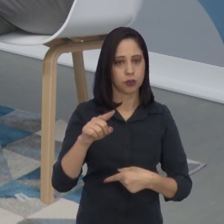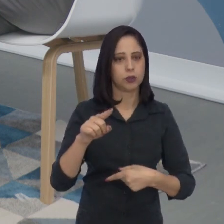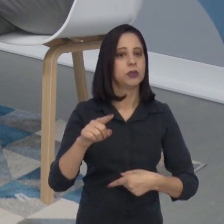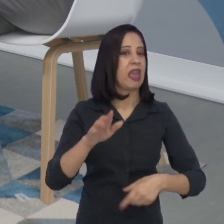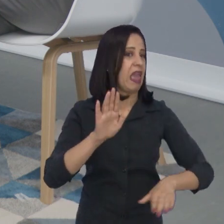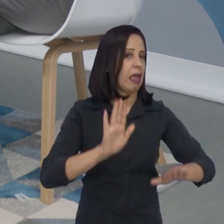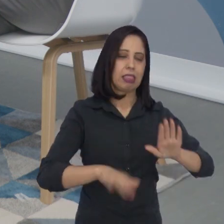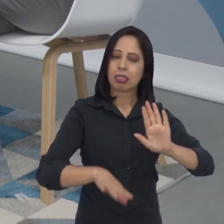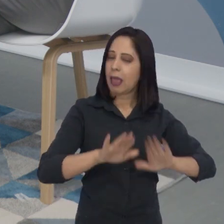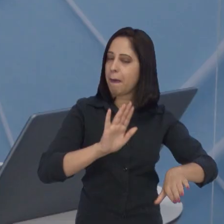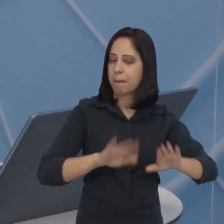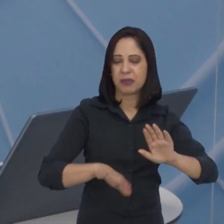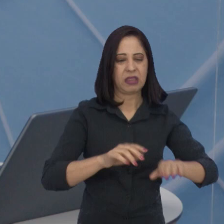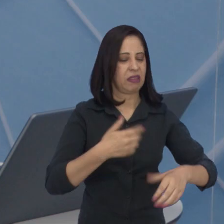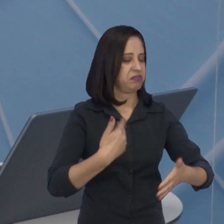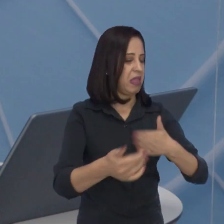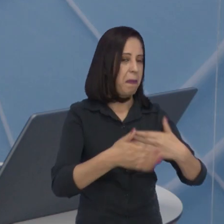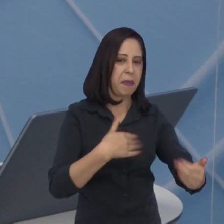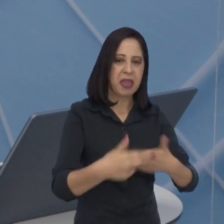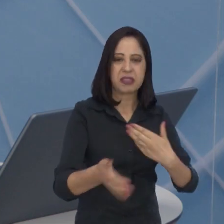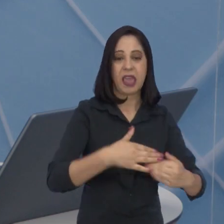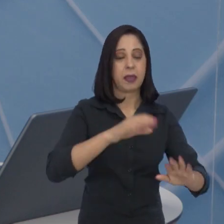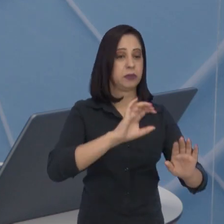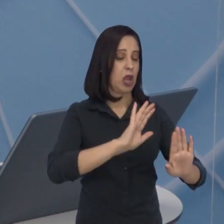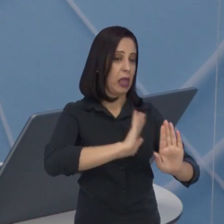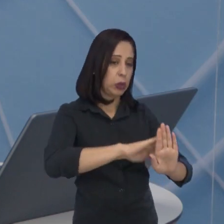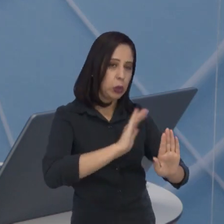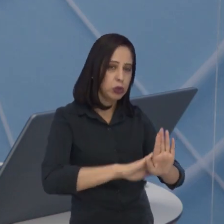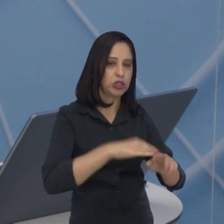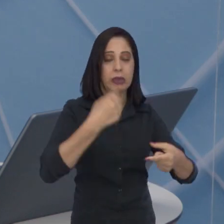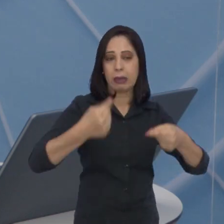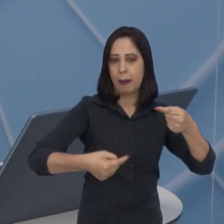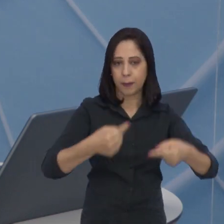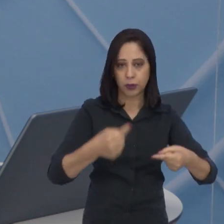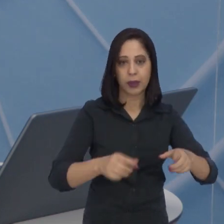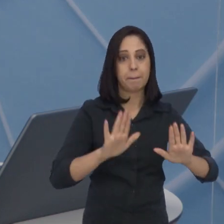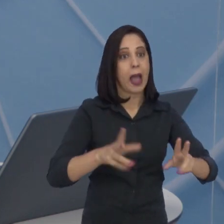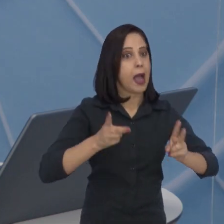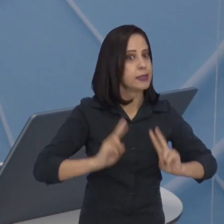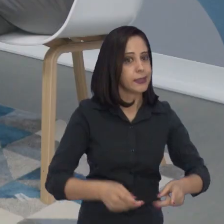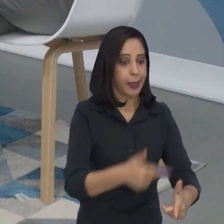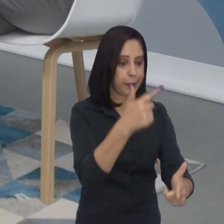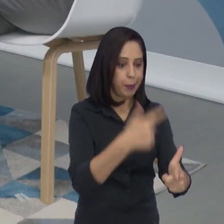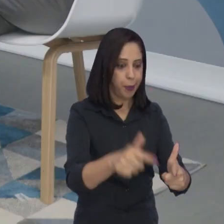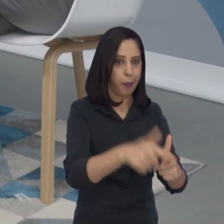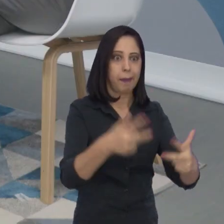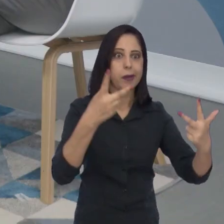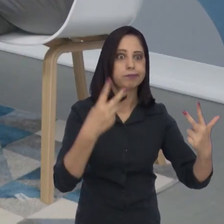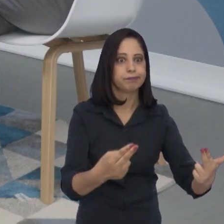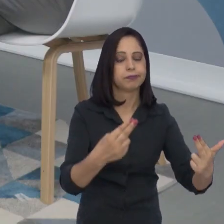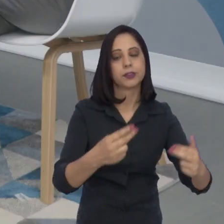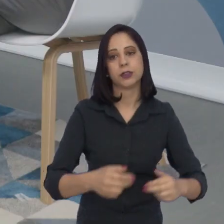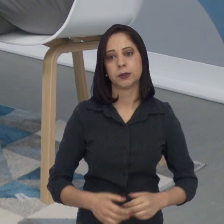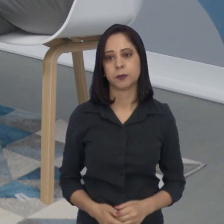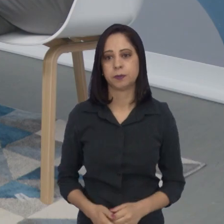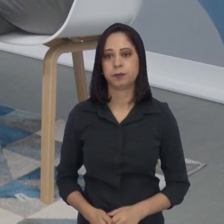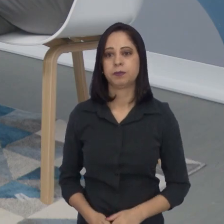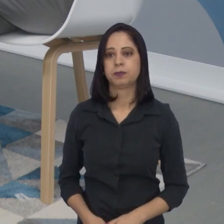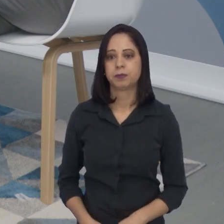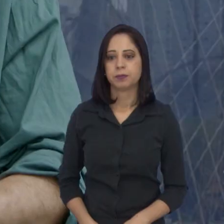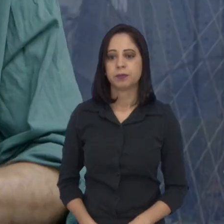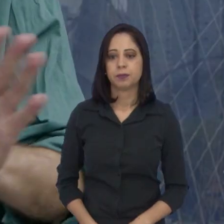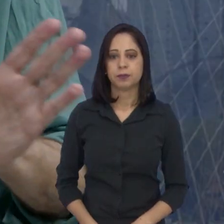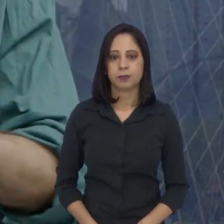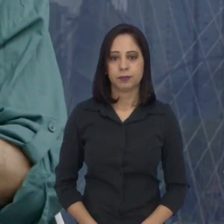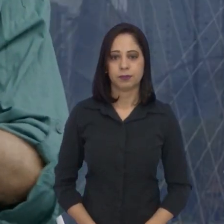esteja no poder, da posição ideológica, mas a gente sempre enfrenta e esbarra nos mesmos problemas. Eu acho que